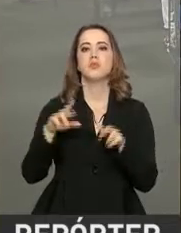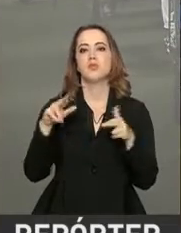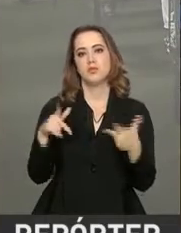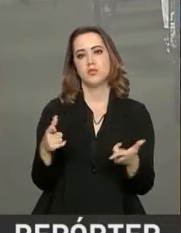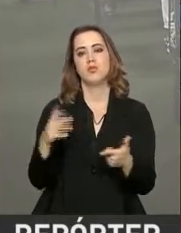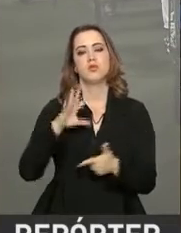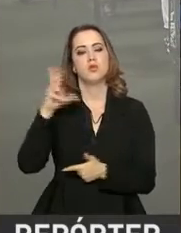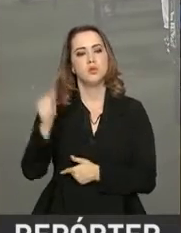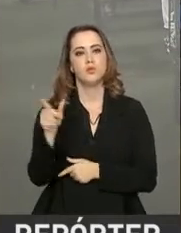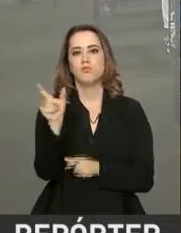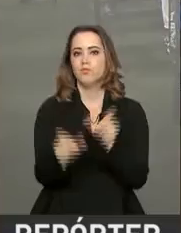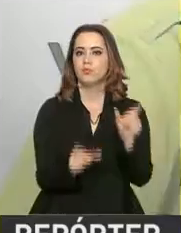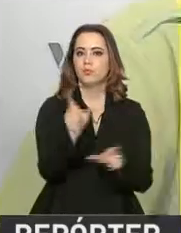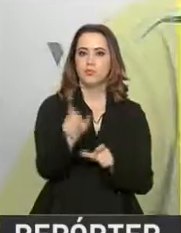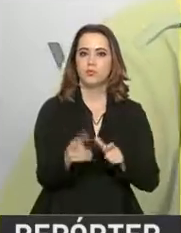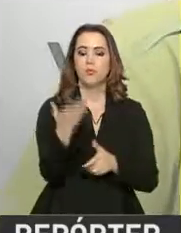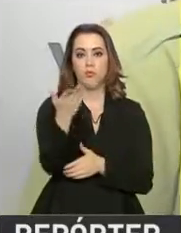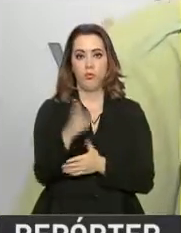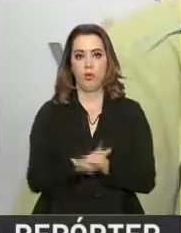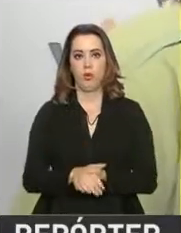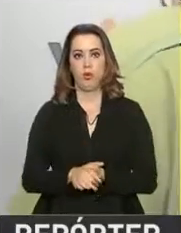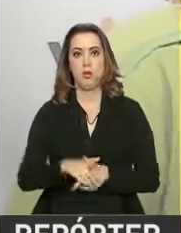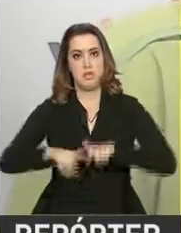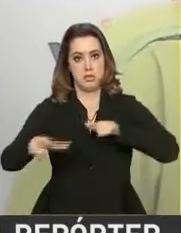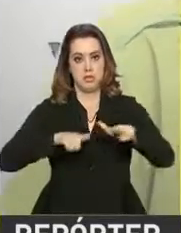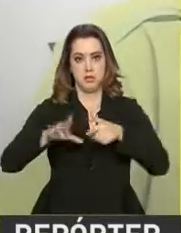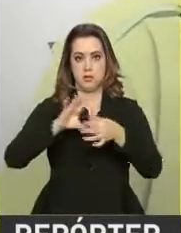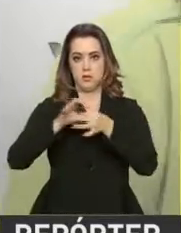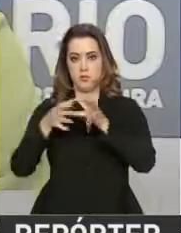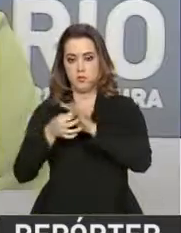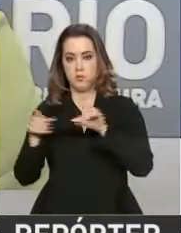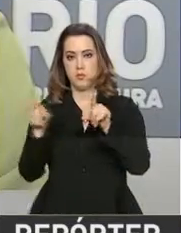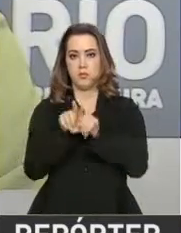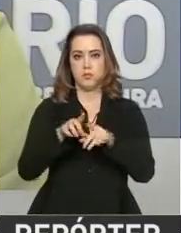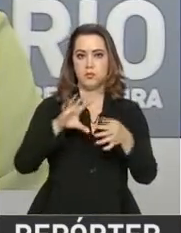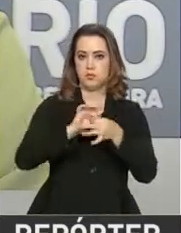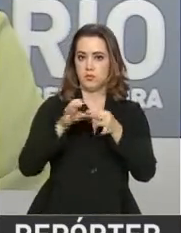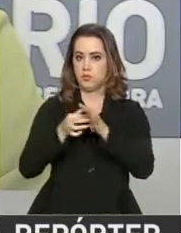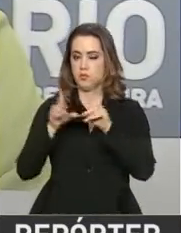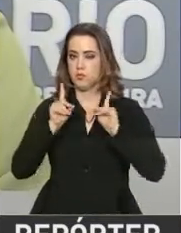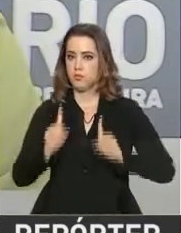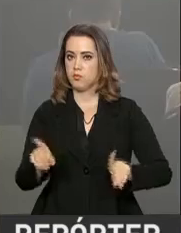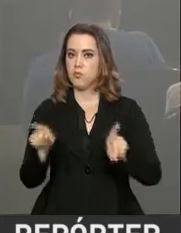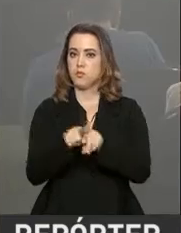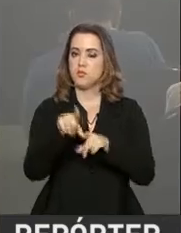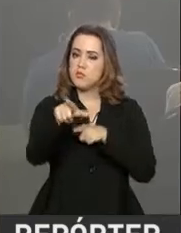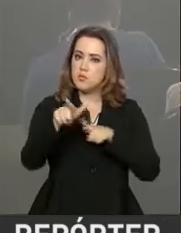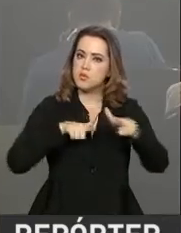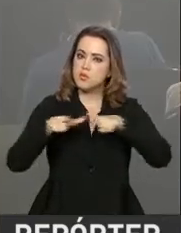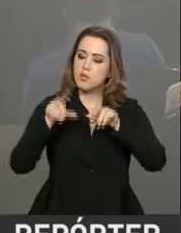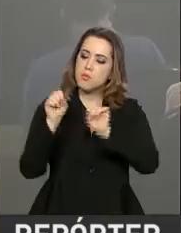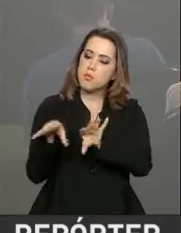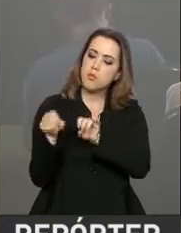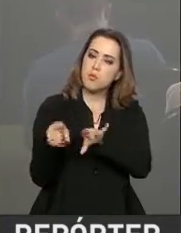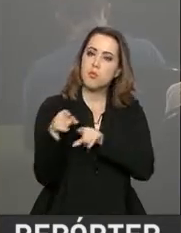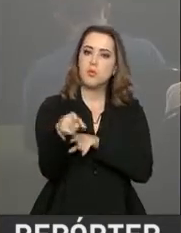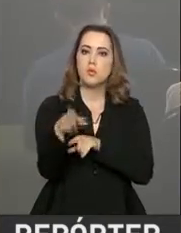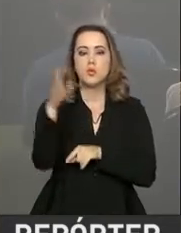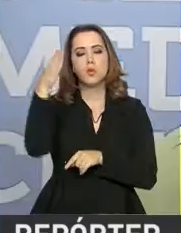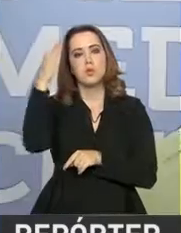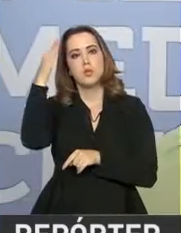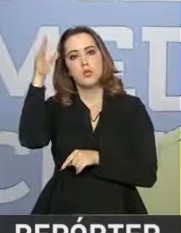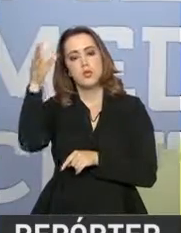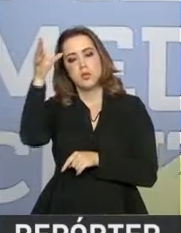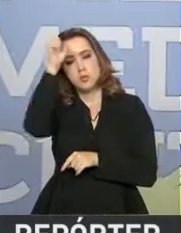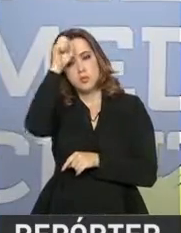nas Olimpíadas e Paralimpíadas, os jovens foram capacitados com aulas teóricas e oficinas. E o conhecimento fica para o